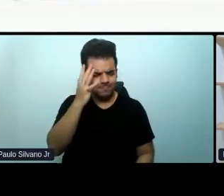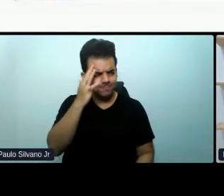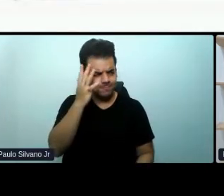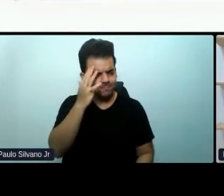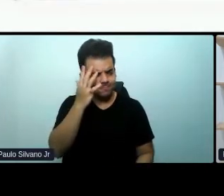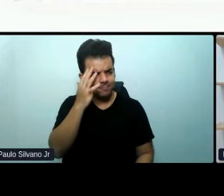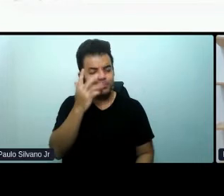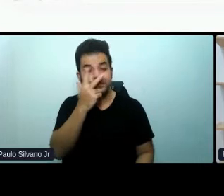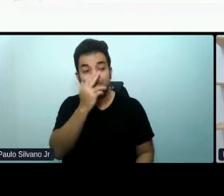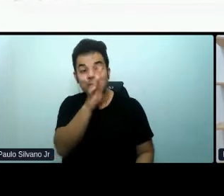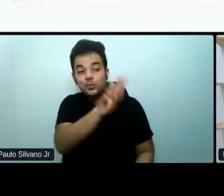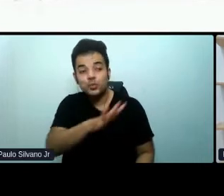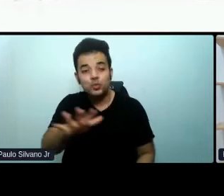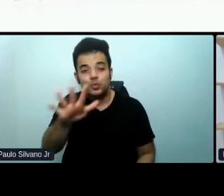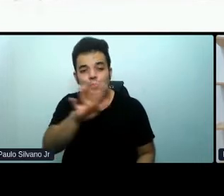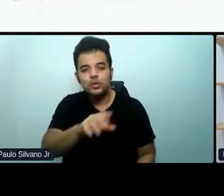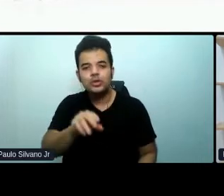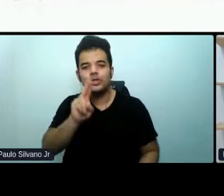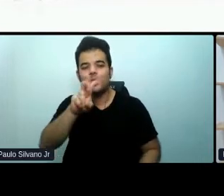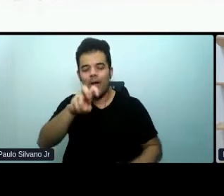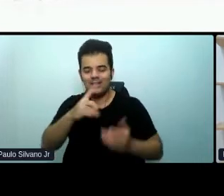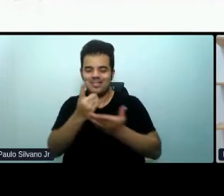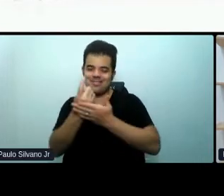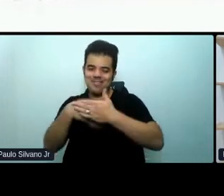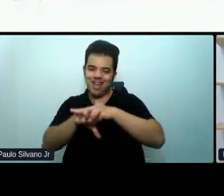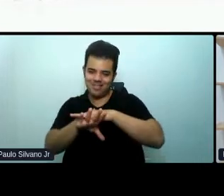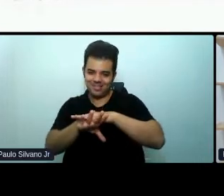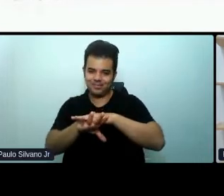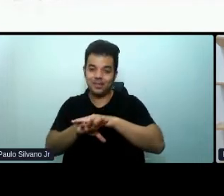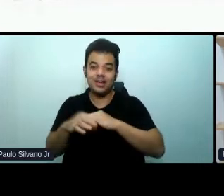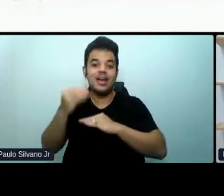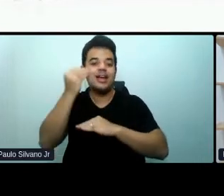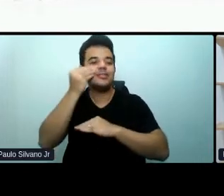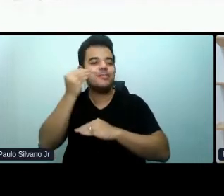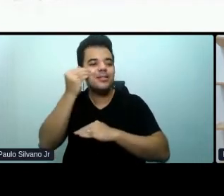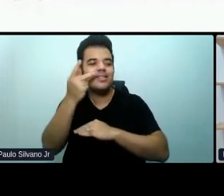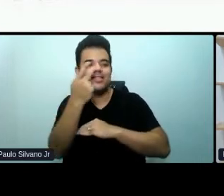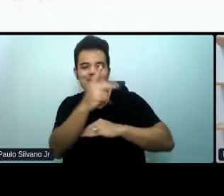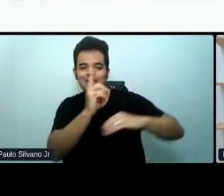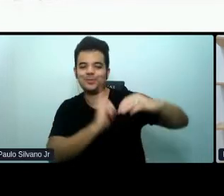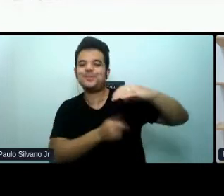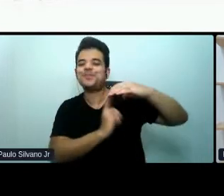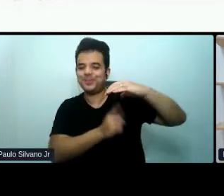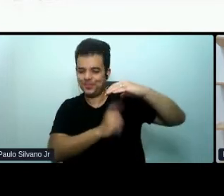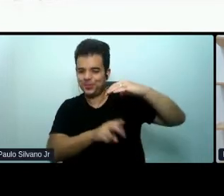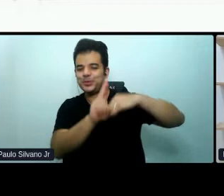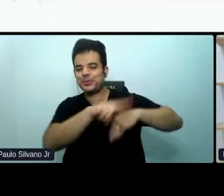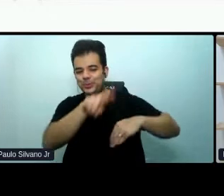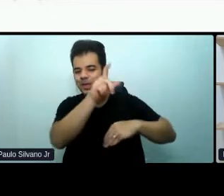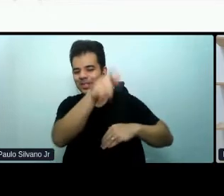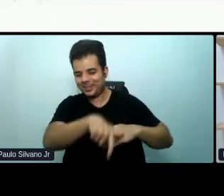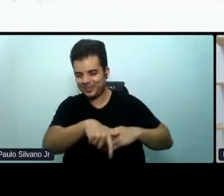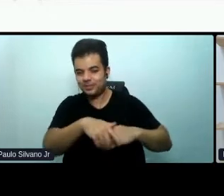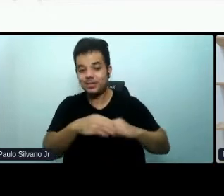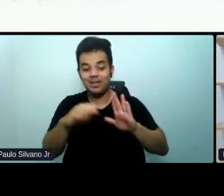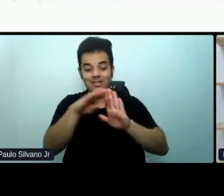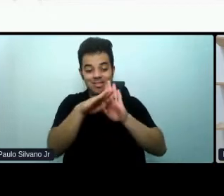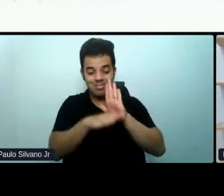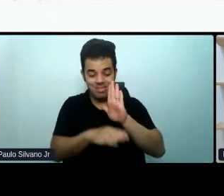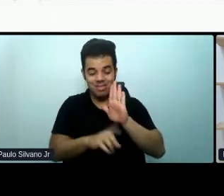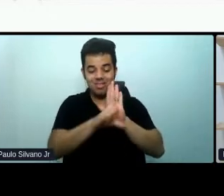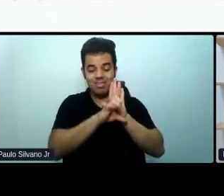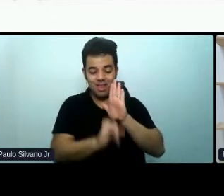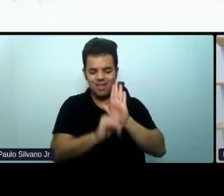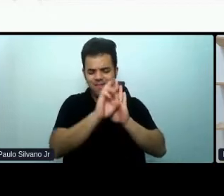o que o pessoal chama de UX design, né? Que é a experiência do usuário. Acho que as normas, leis e